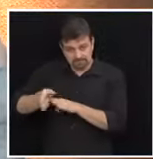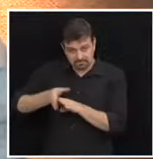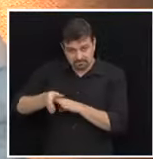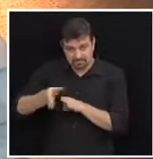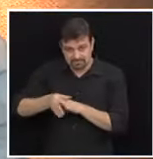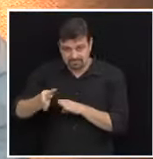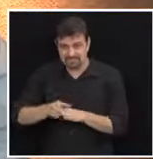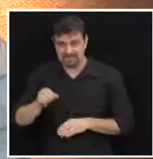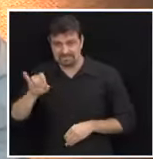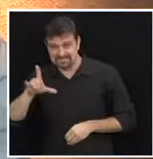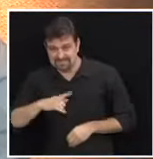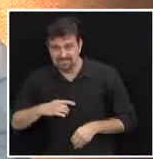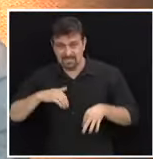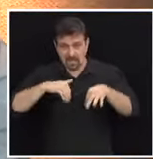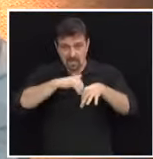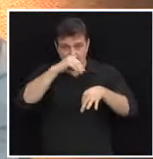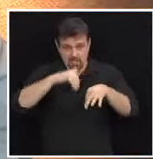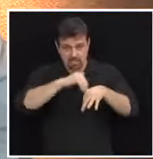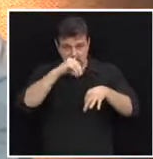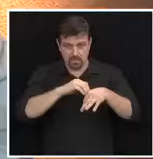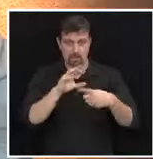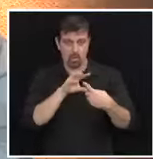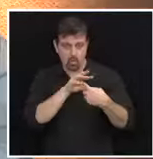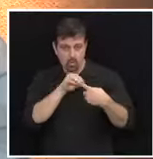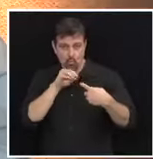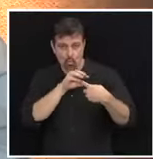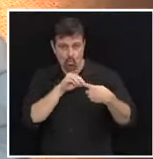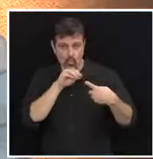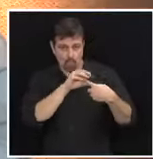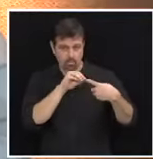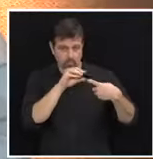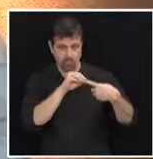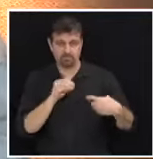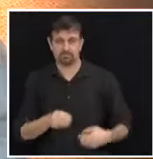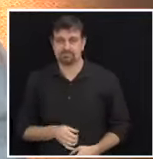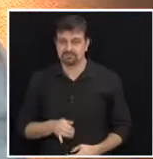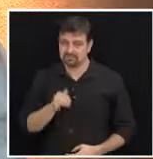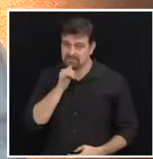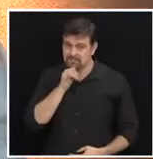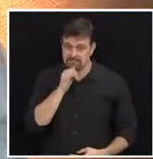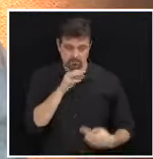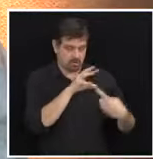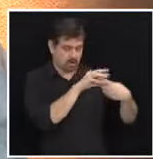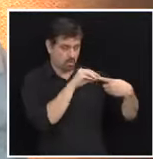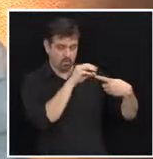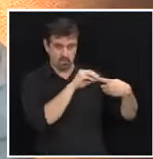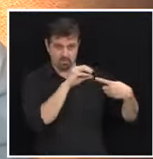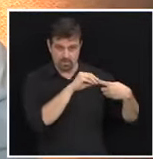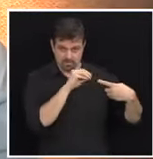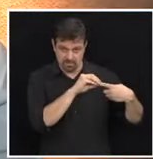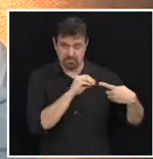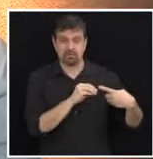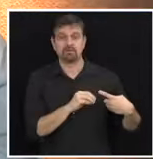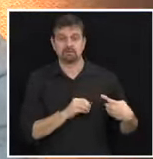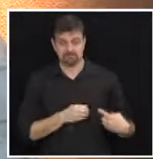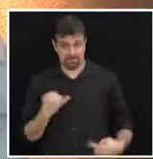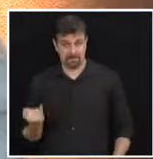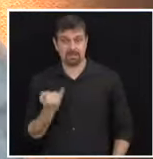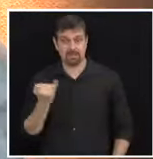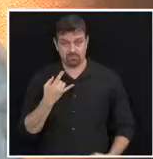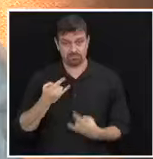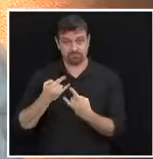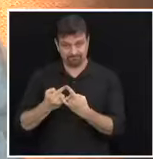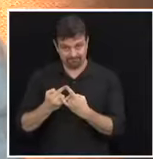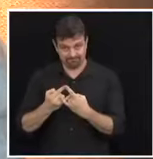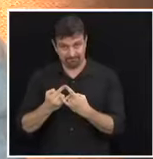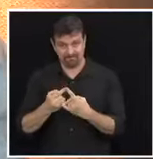haja a prática do sexo oral, no caso, se puder usar o preservativo é o ideal. Se não